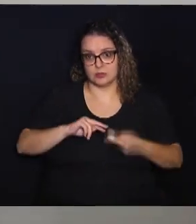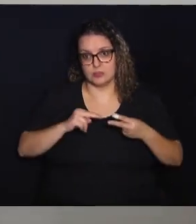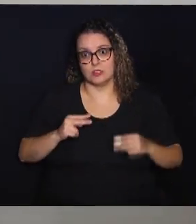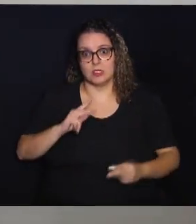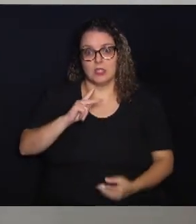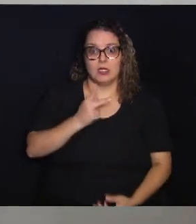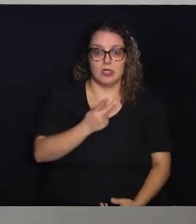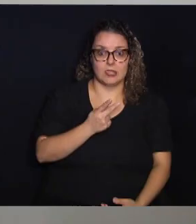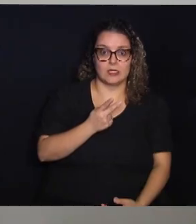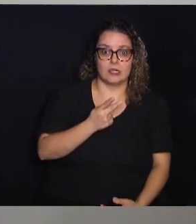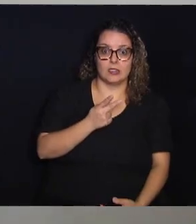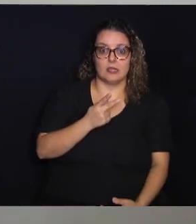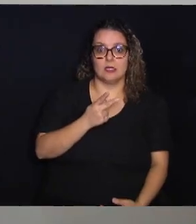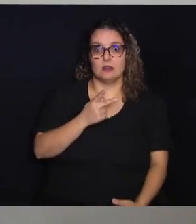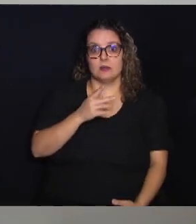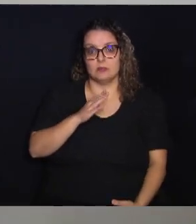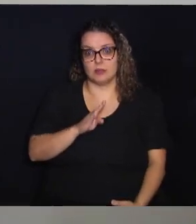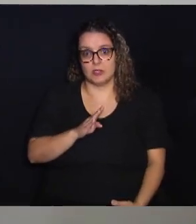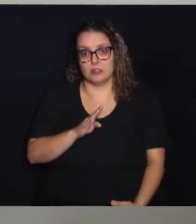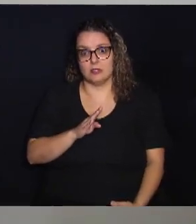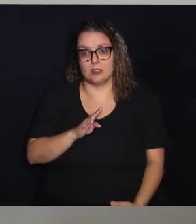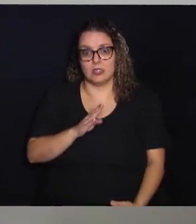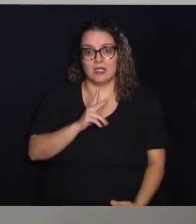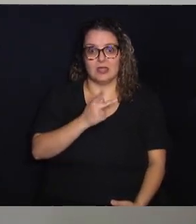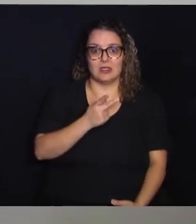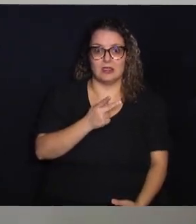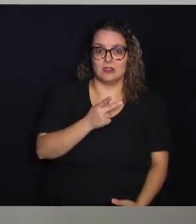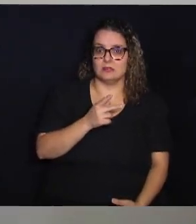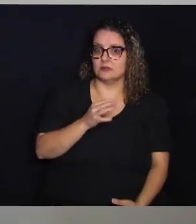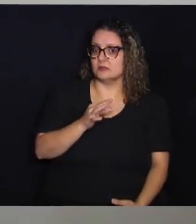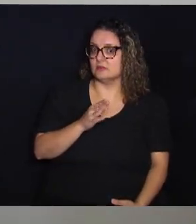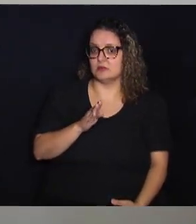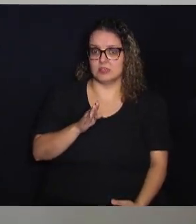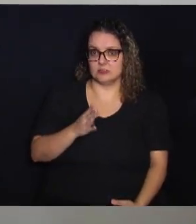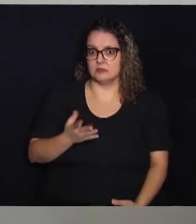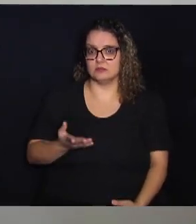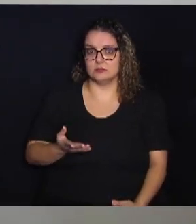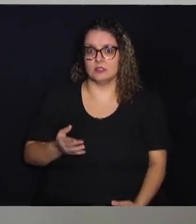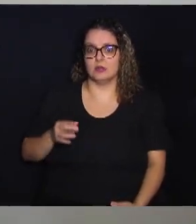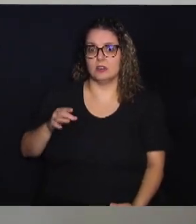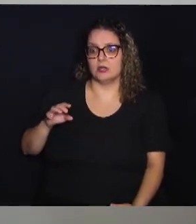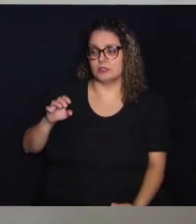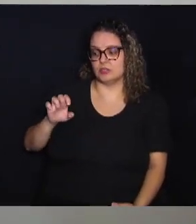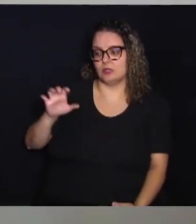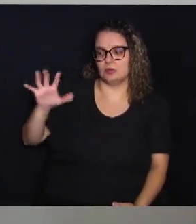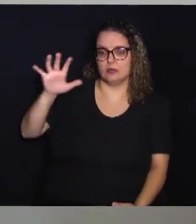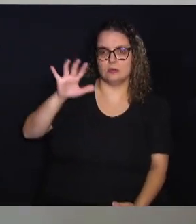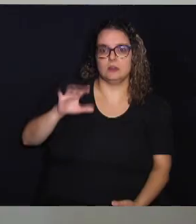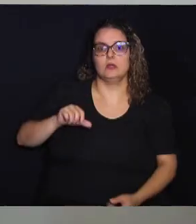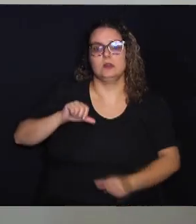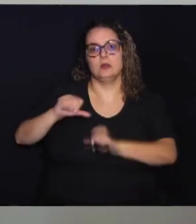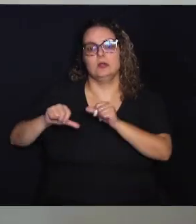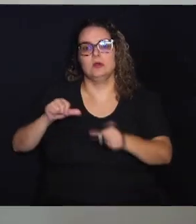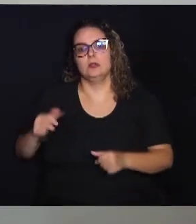HBB, tá? Enquanto pessoas, por exemplo, de ascendência europeia, a mutação está